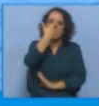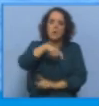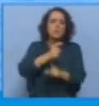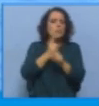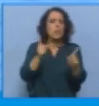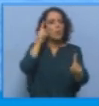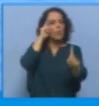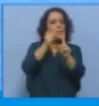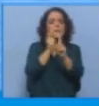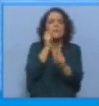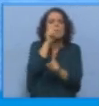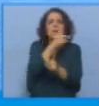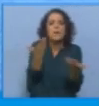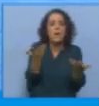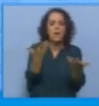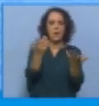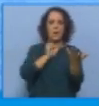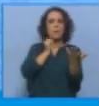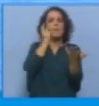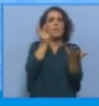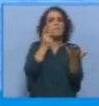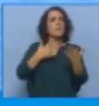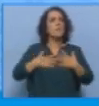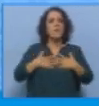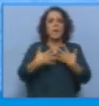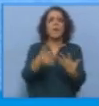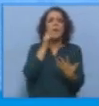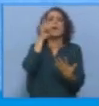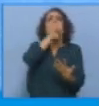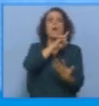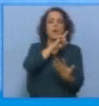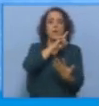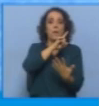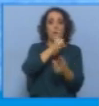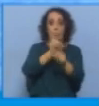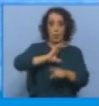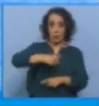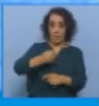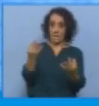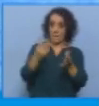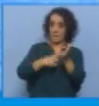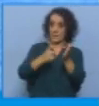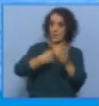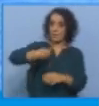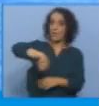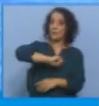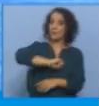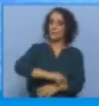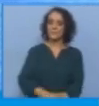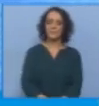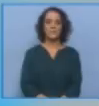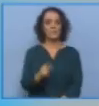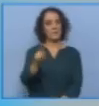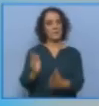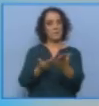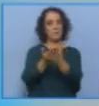Para quem me criaste? A quem é que eu posso entregar a minha vida? E para quê? No mundo que precisa de nós. No mundo que precisa de nós. É a